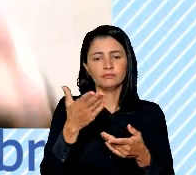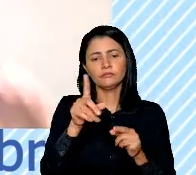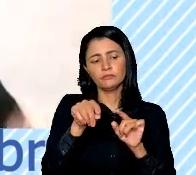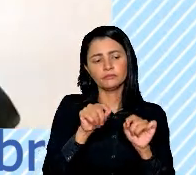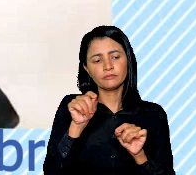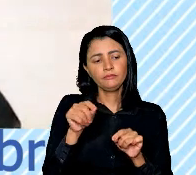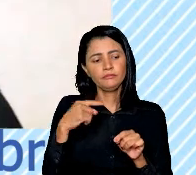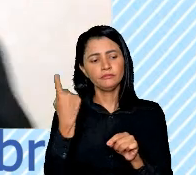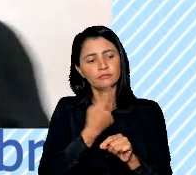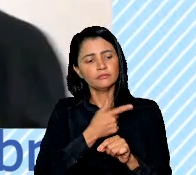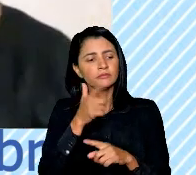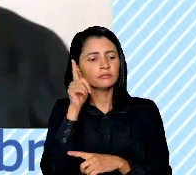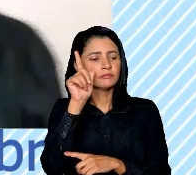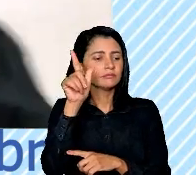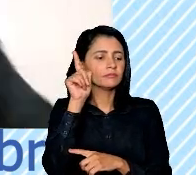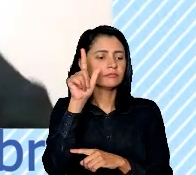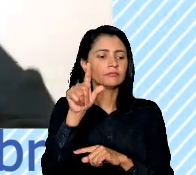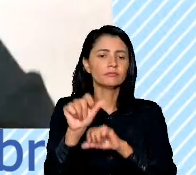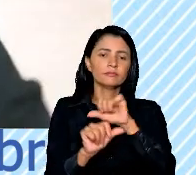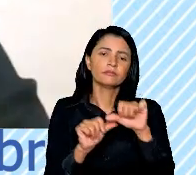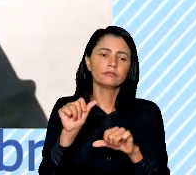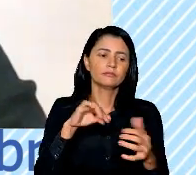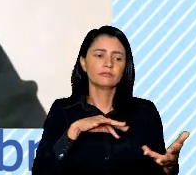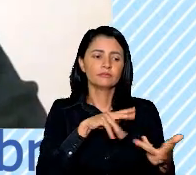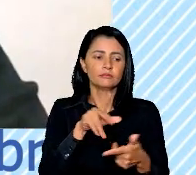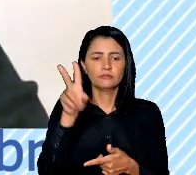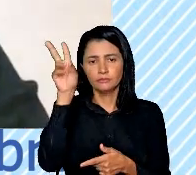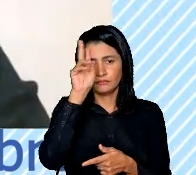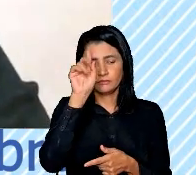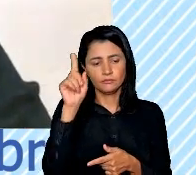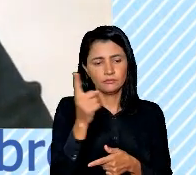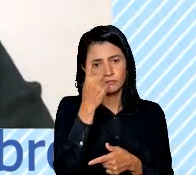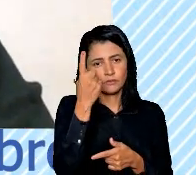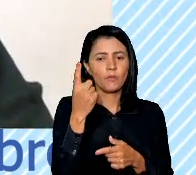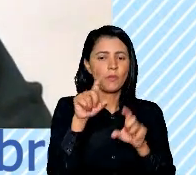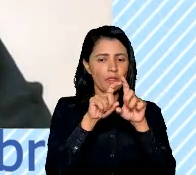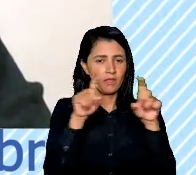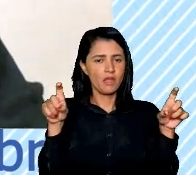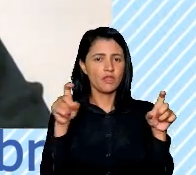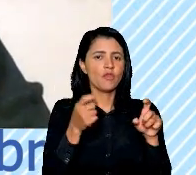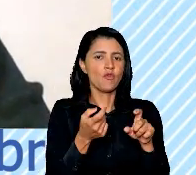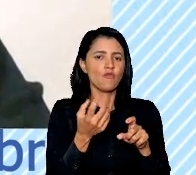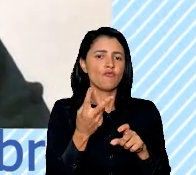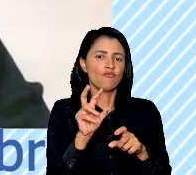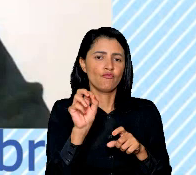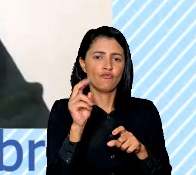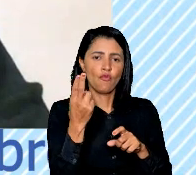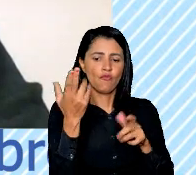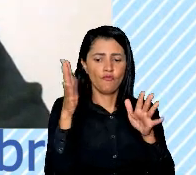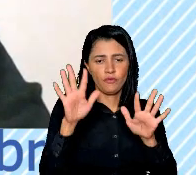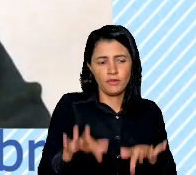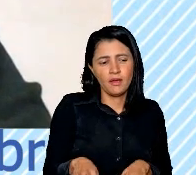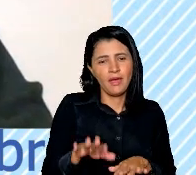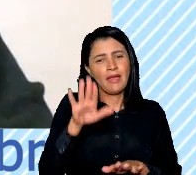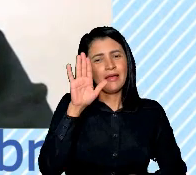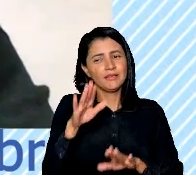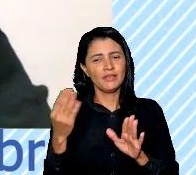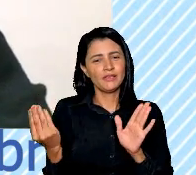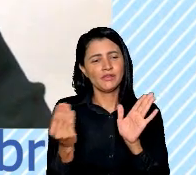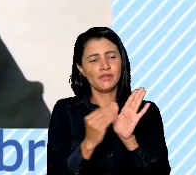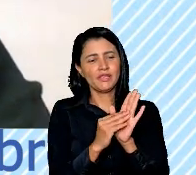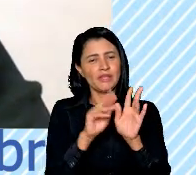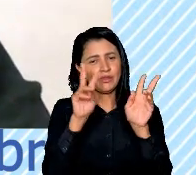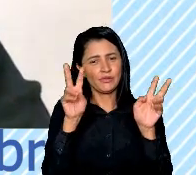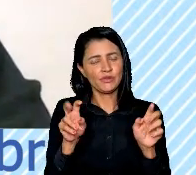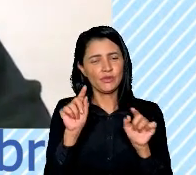que a gente consegue mudar o mundo. E aí eu lembrei de uma frase, que eu vou finalizar agora, que eu cito às vezes nas minhas falas sobre esse assunto,